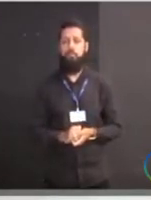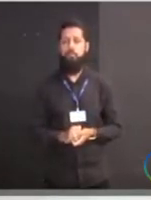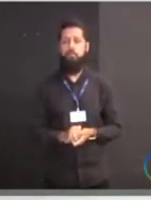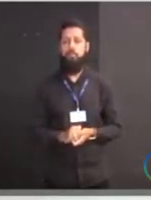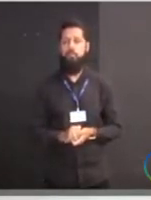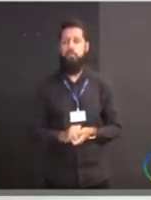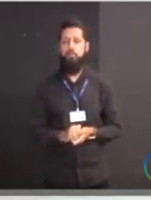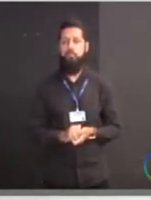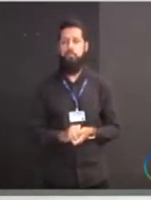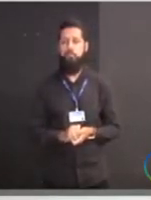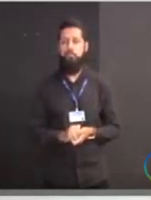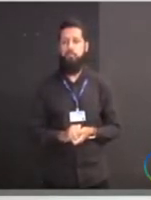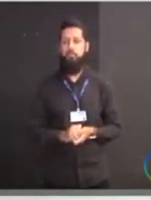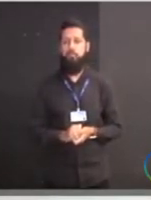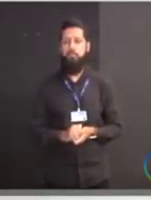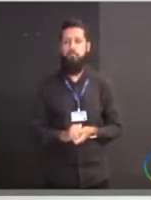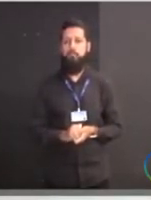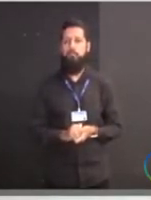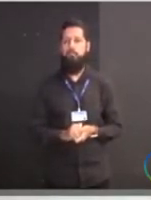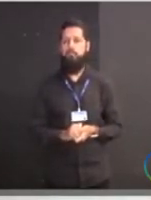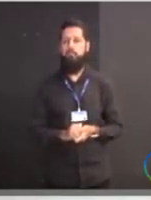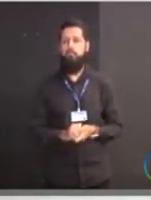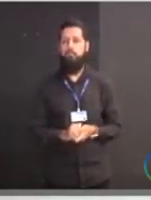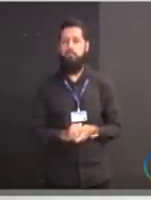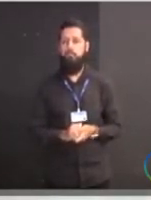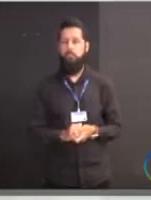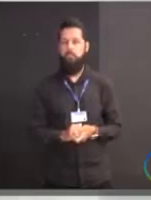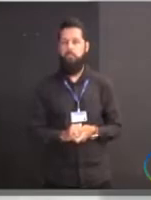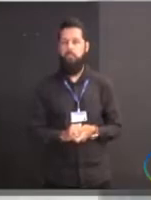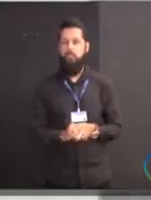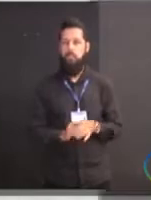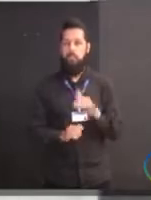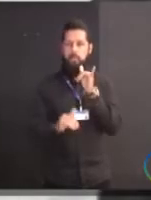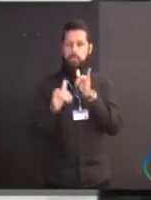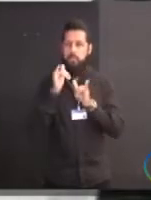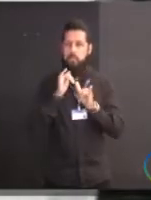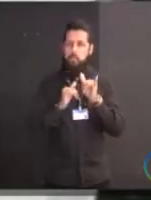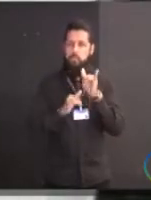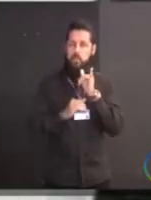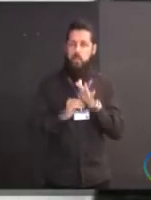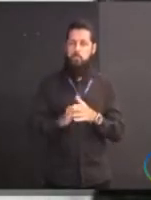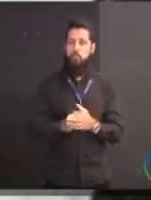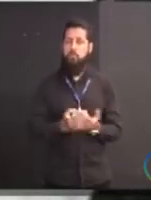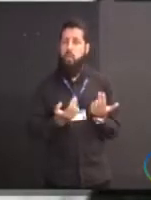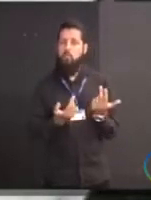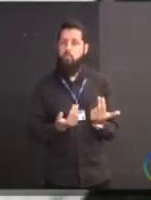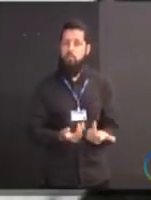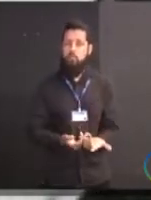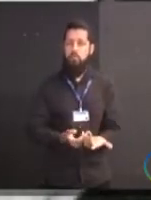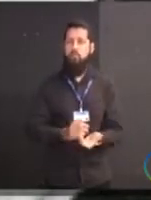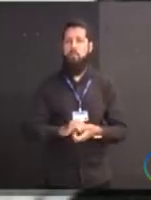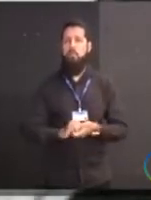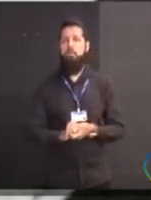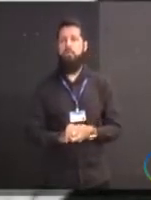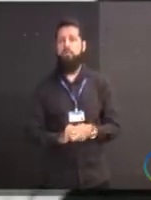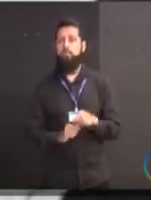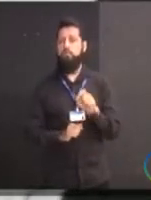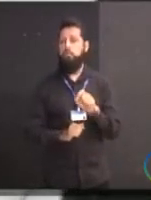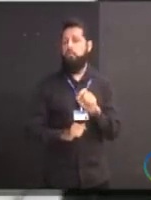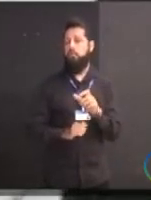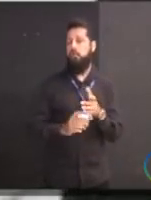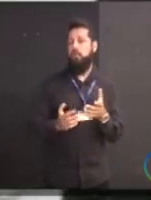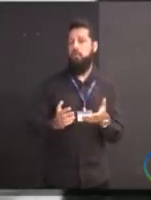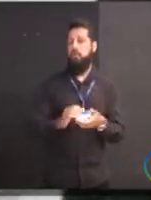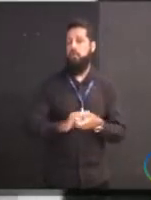Diz-nos o nosso Emmanuel que está presente e podemos considerá-los como se fossem balizas